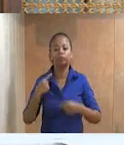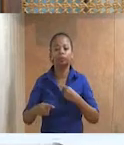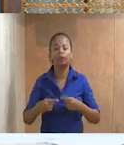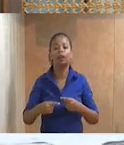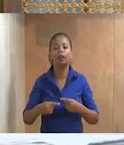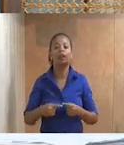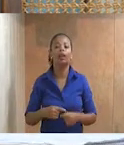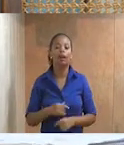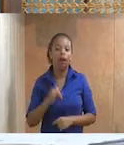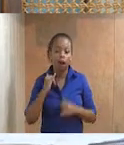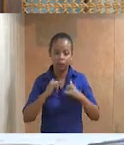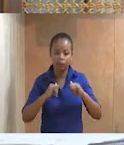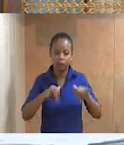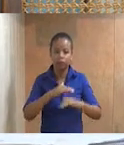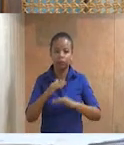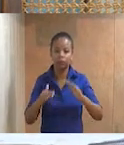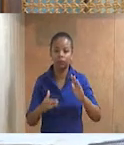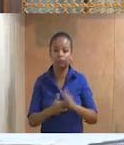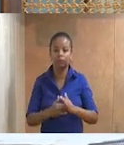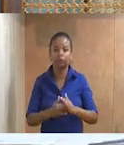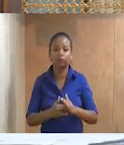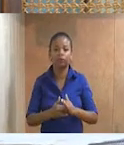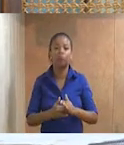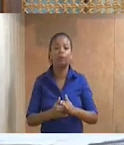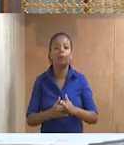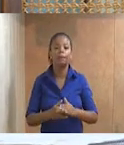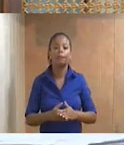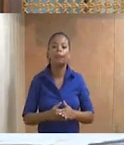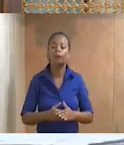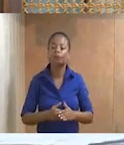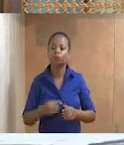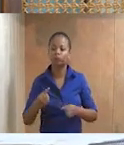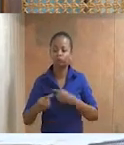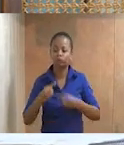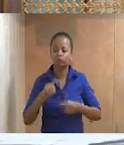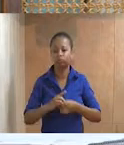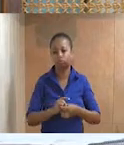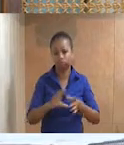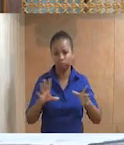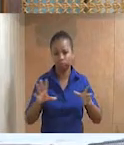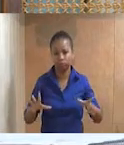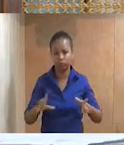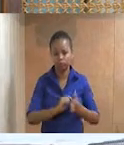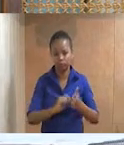todos que as matérias se encontram em discussão, em segunda discussão de pareceres.